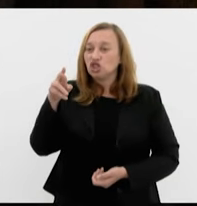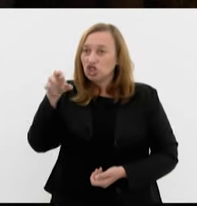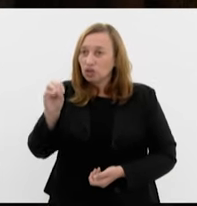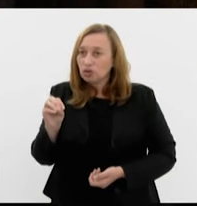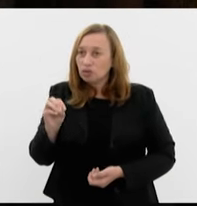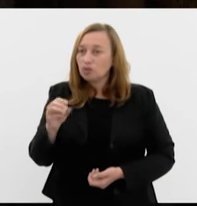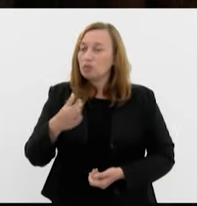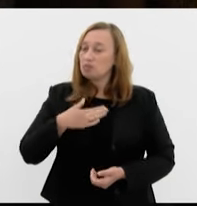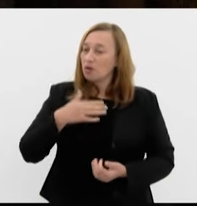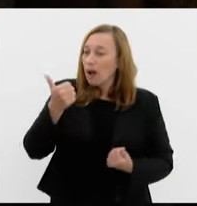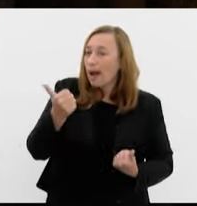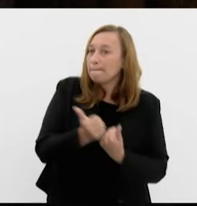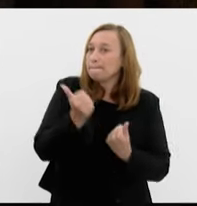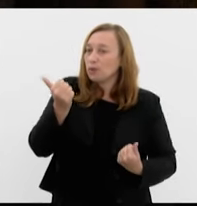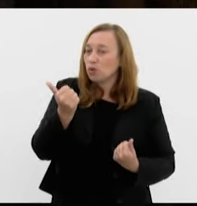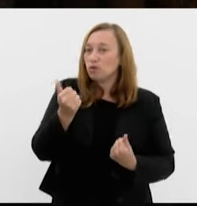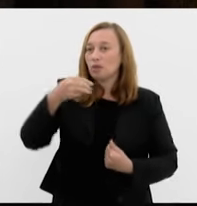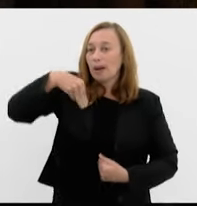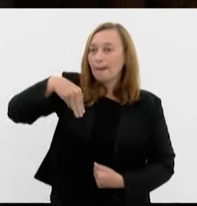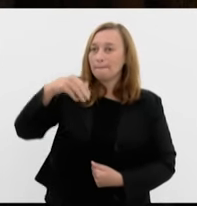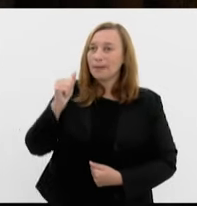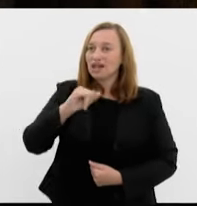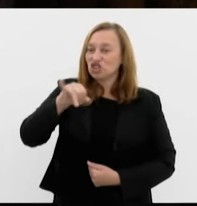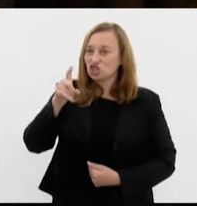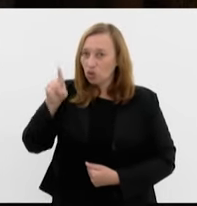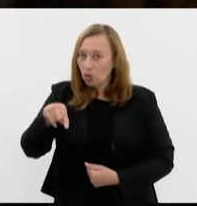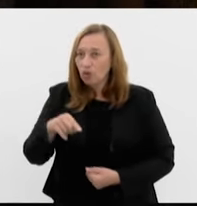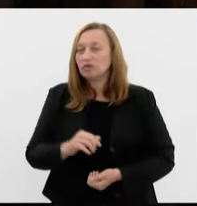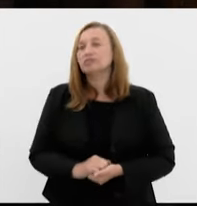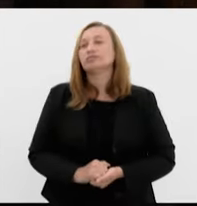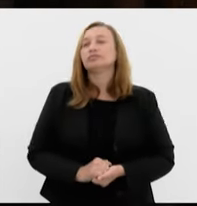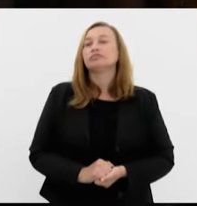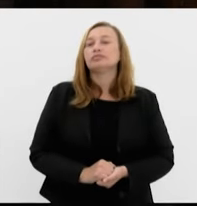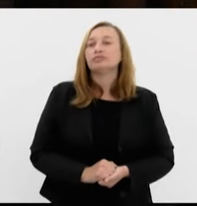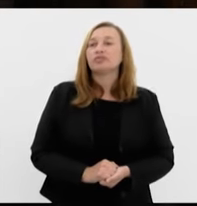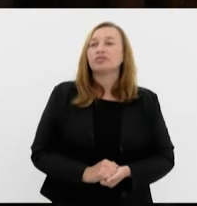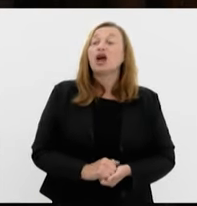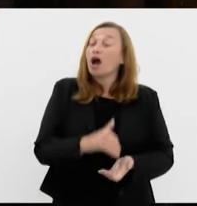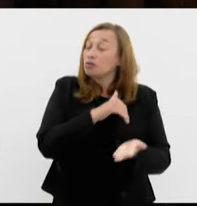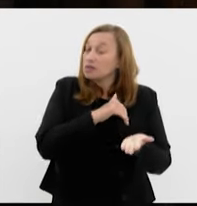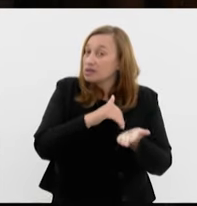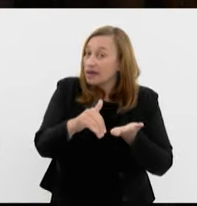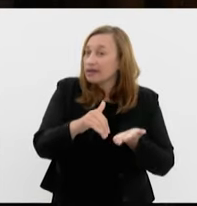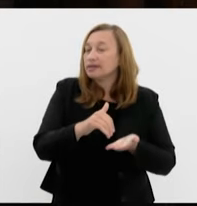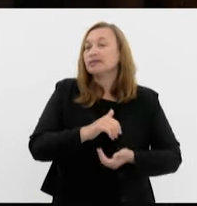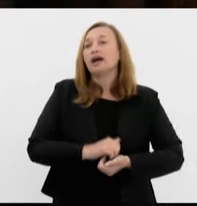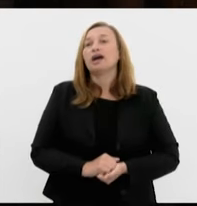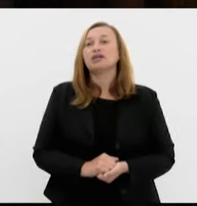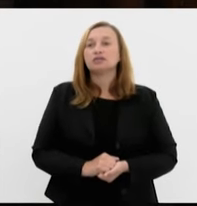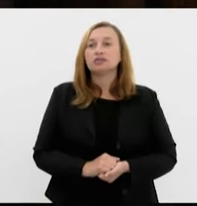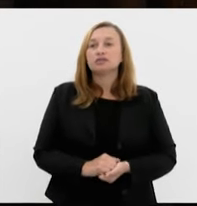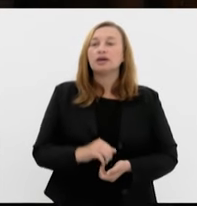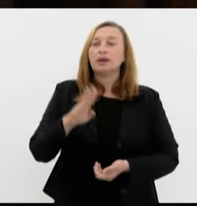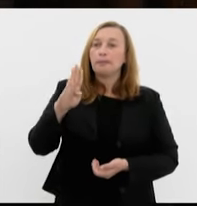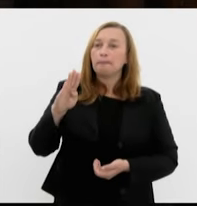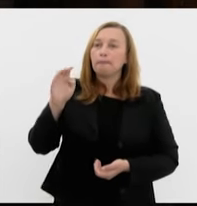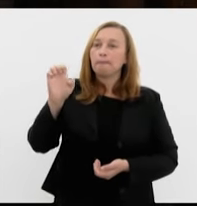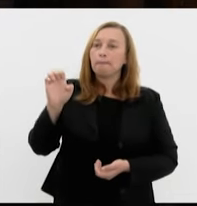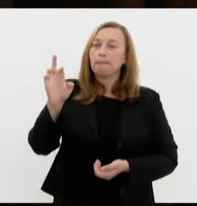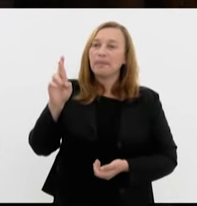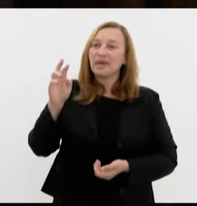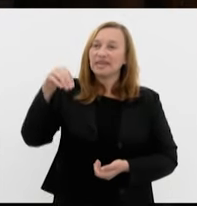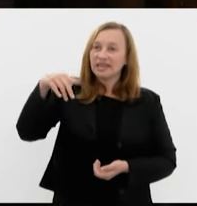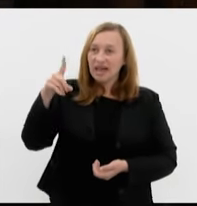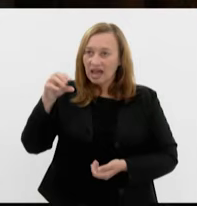Major Climaco a todo o comando do segurança presente ao secretário Bernardo Ross ao